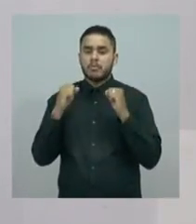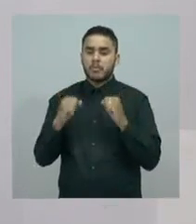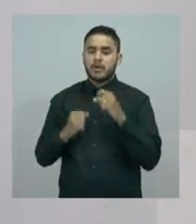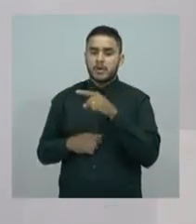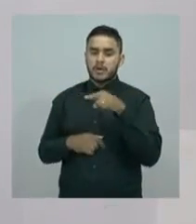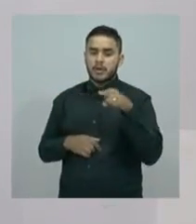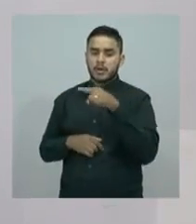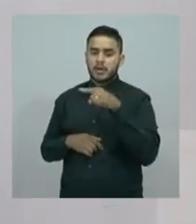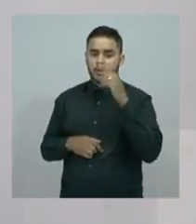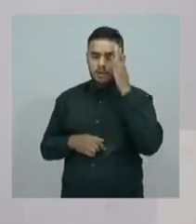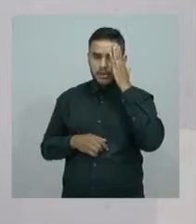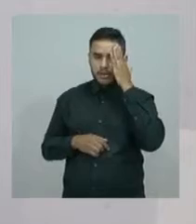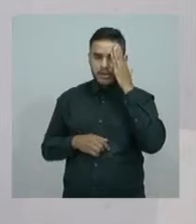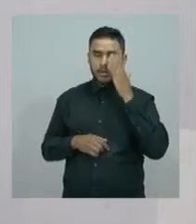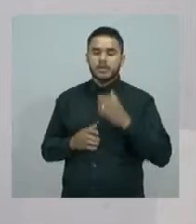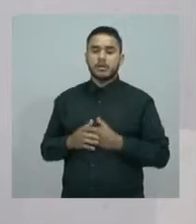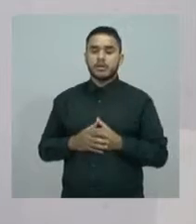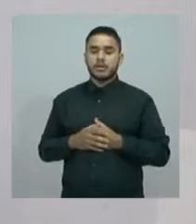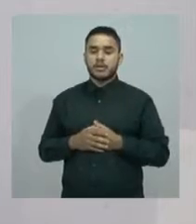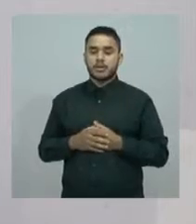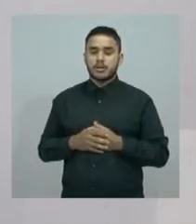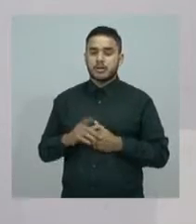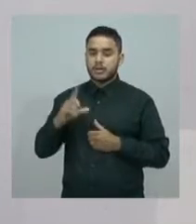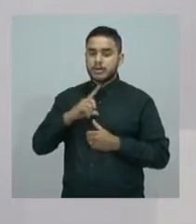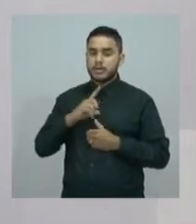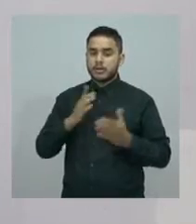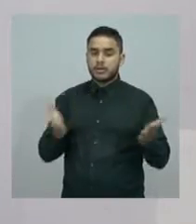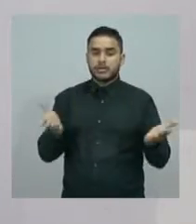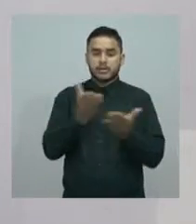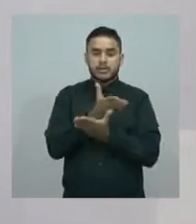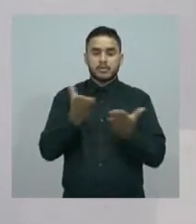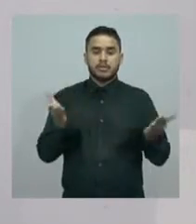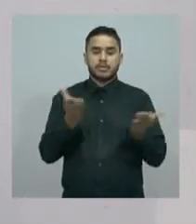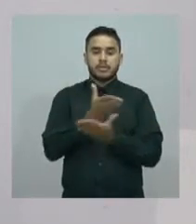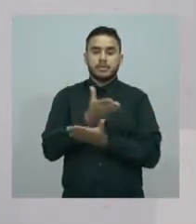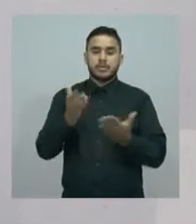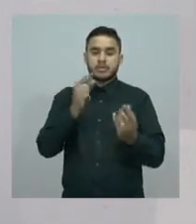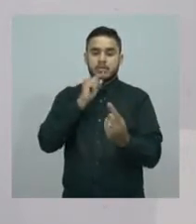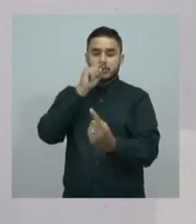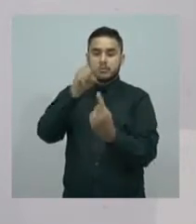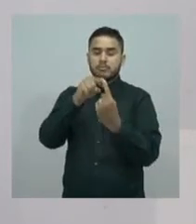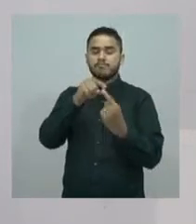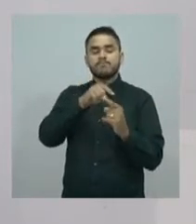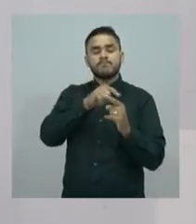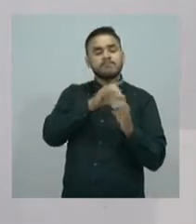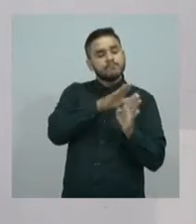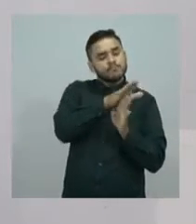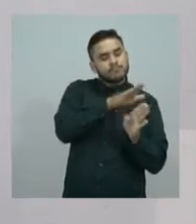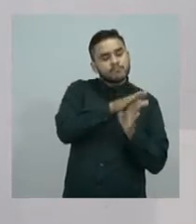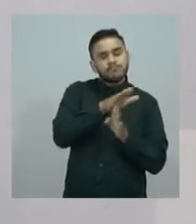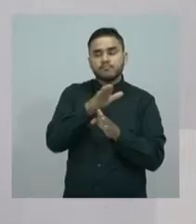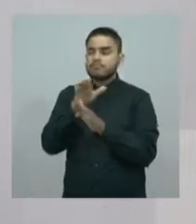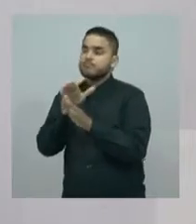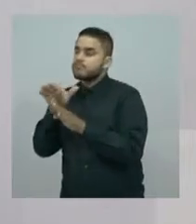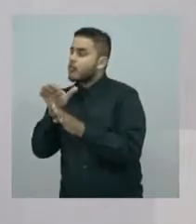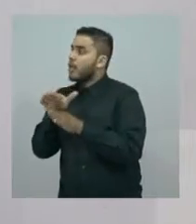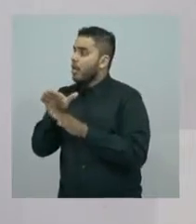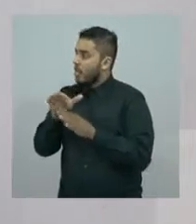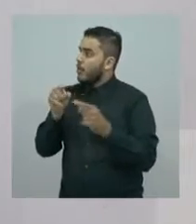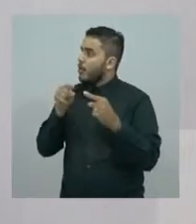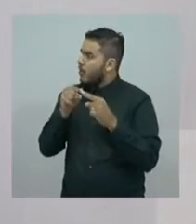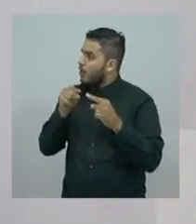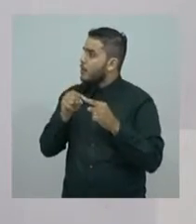que elas mesmas, a mediação, ela tem um caráter pedagógico também. Por quê? Porque